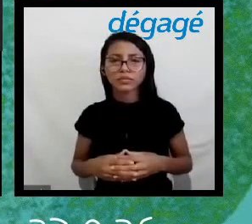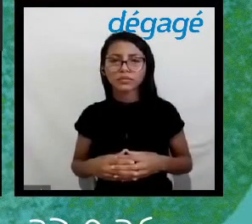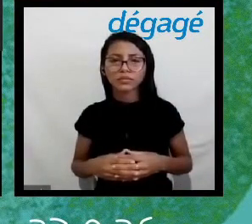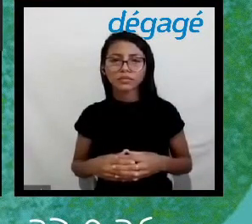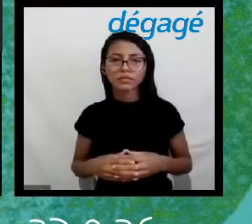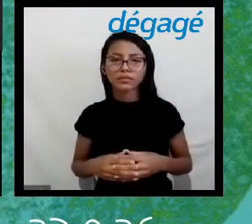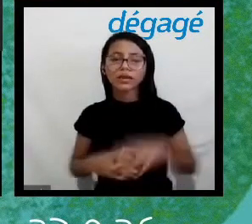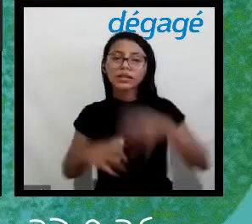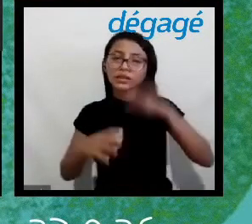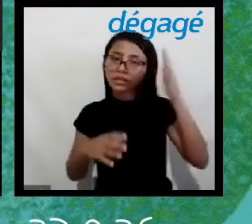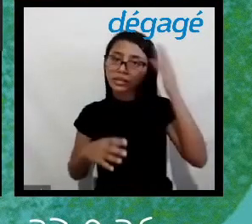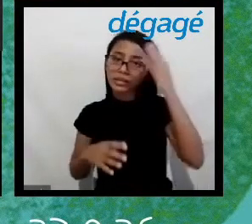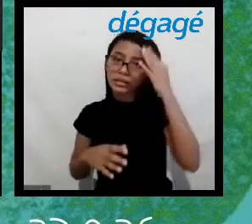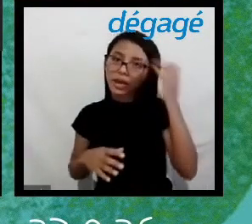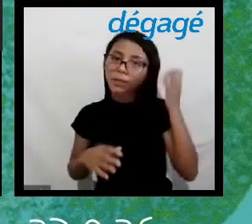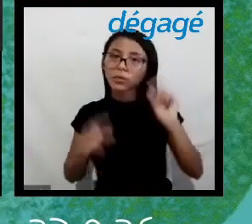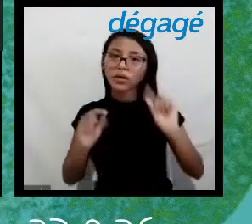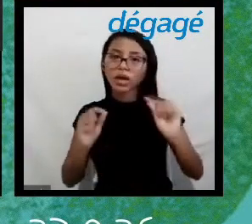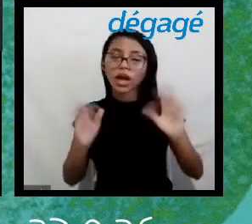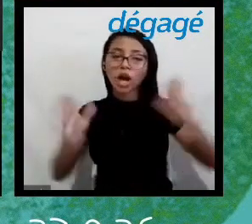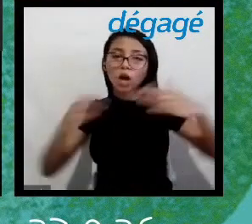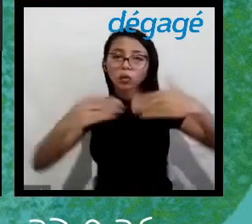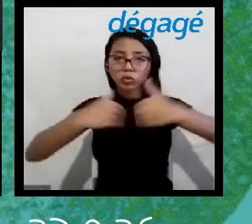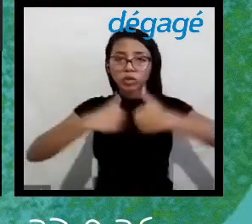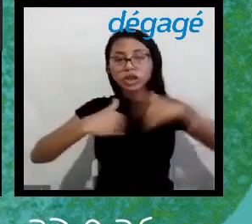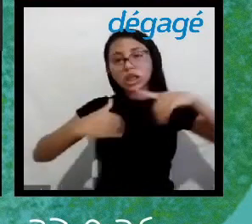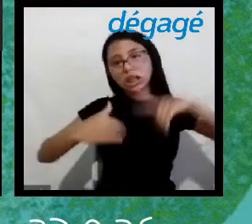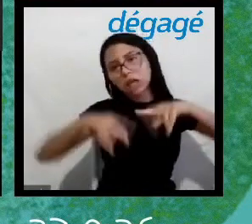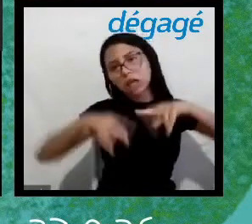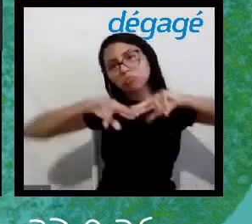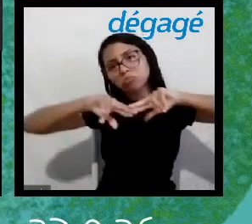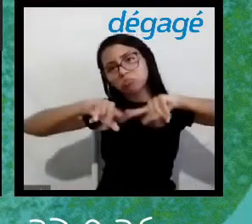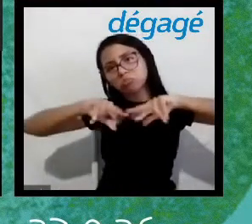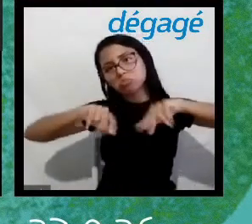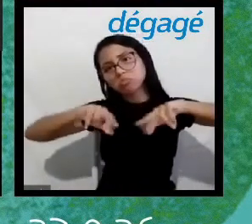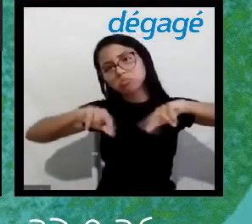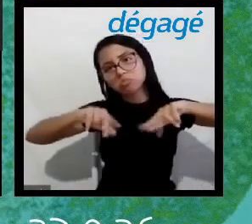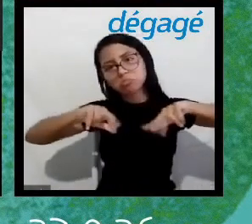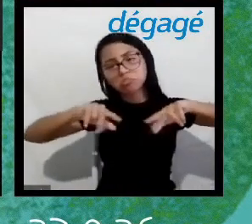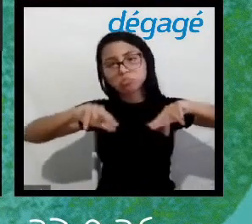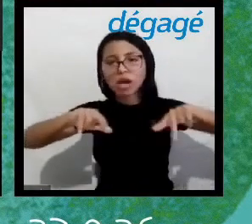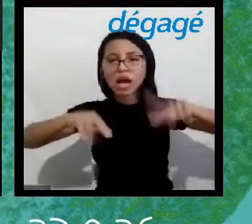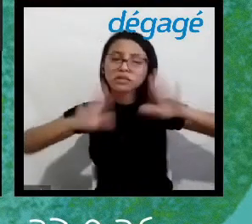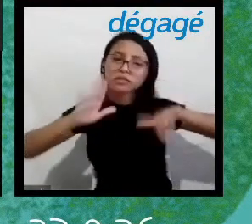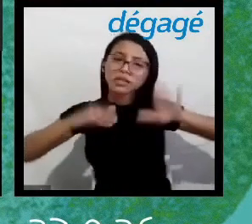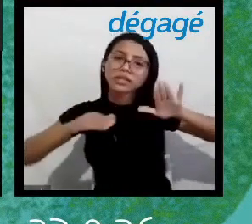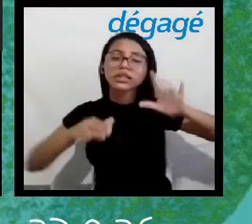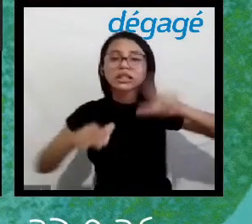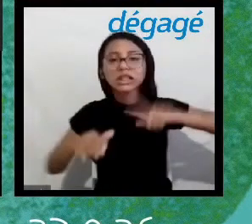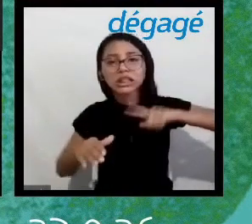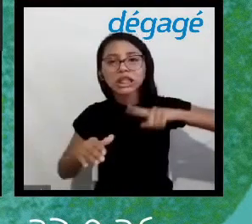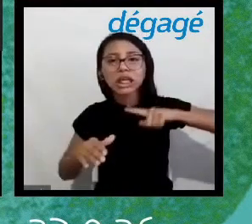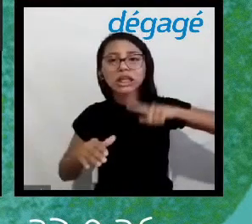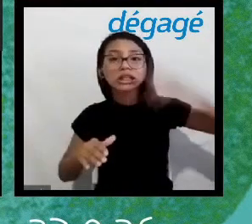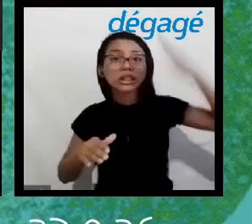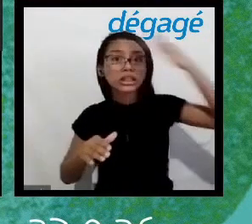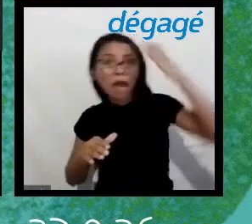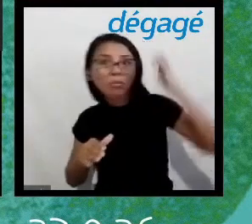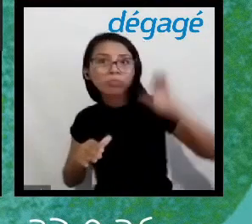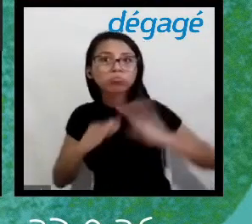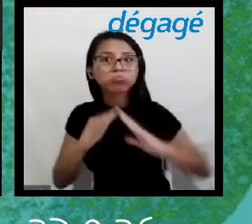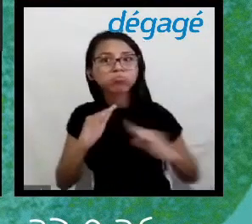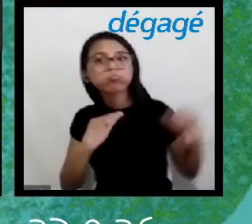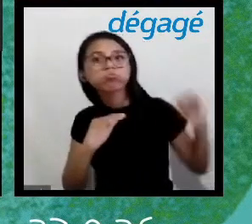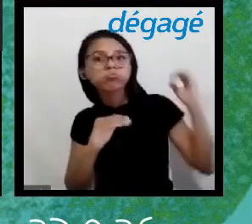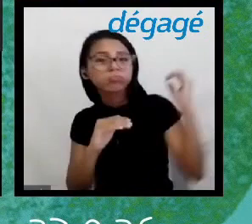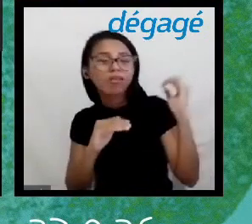de supostas altas funcionalidades, habilidades, tem variações também de relação com a sensibilidade. Eu tenho